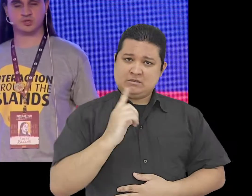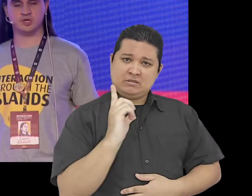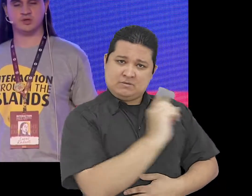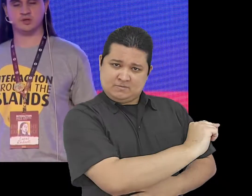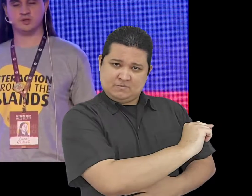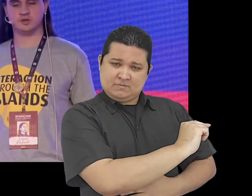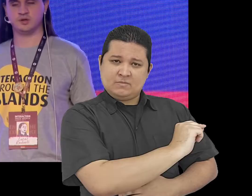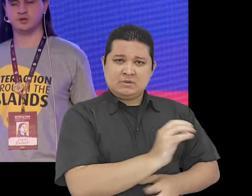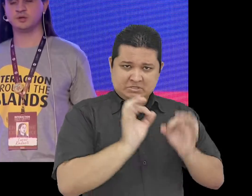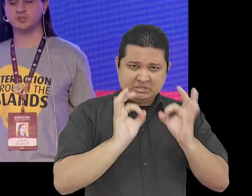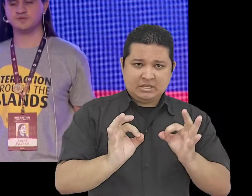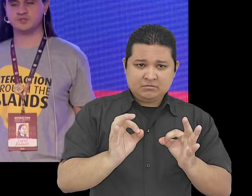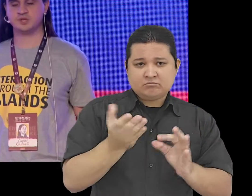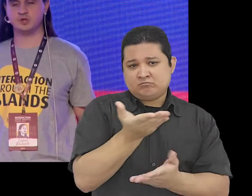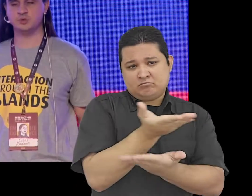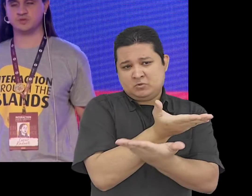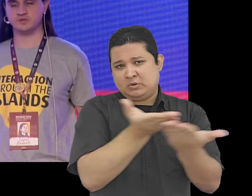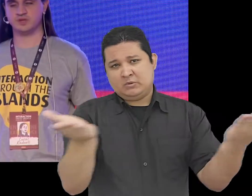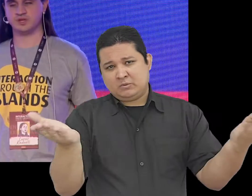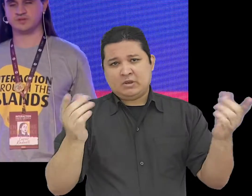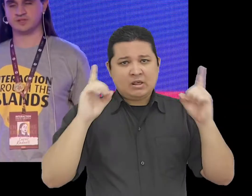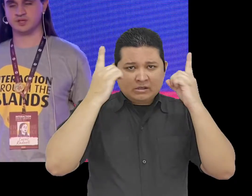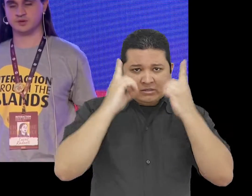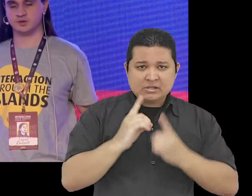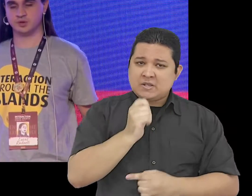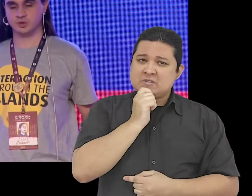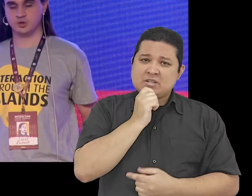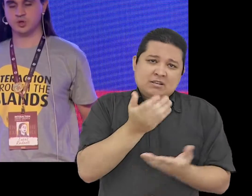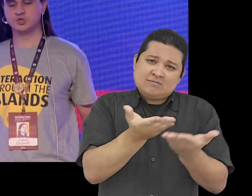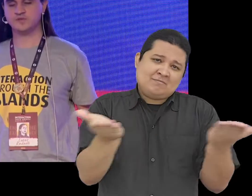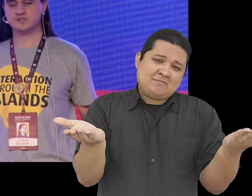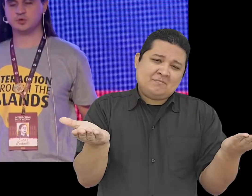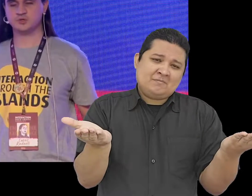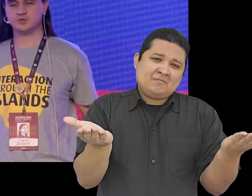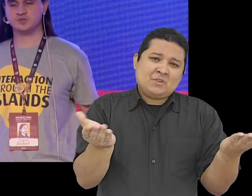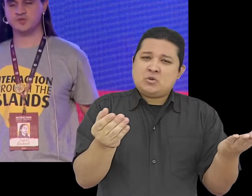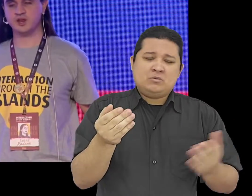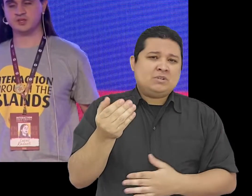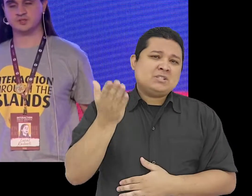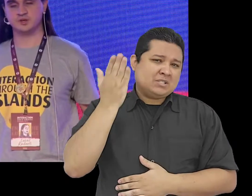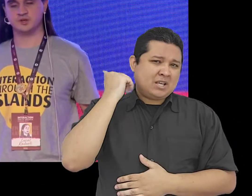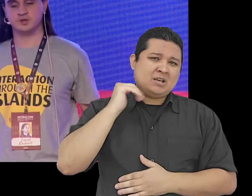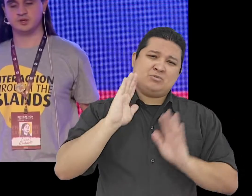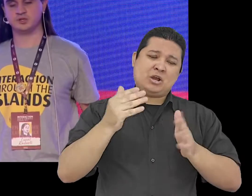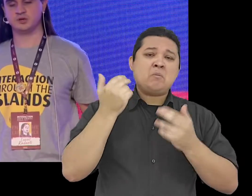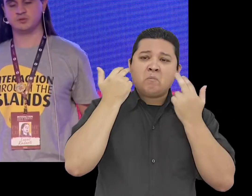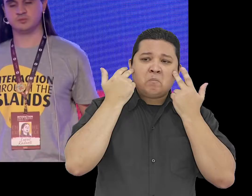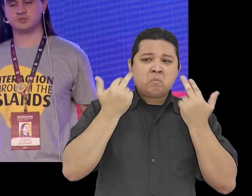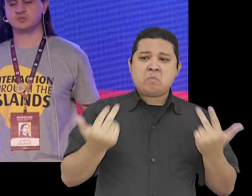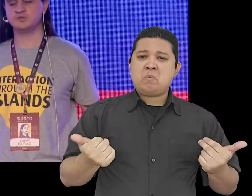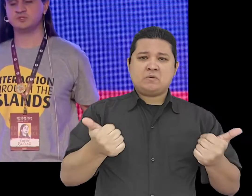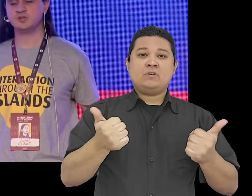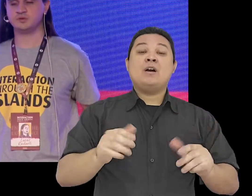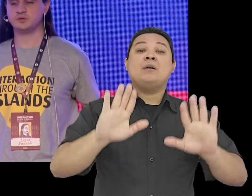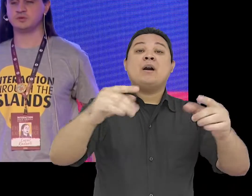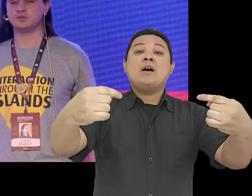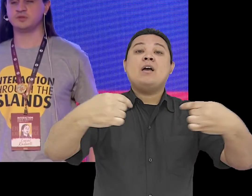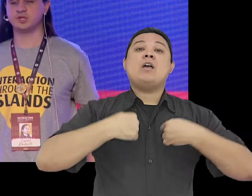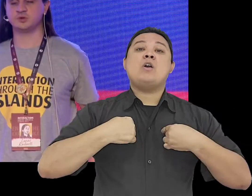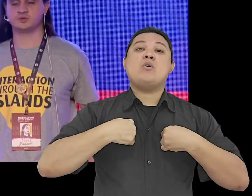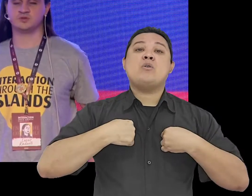uma pessoa que não tem deficiência nenhuma teria que fazer. Eu tive que fazer algumas coisas diferentes. Então, se